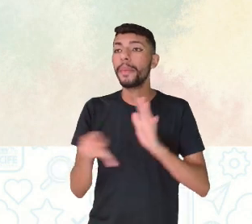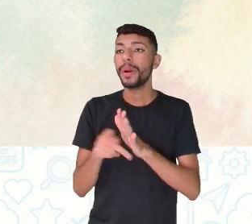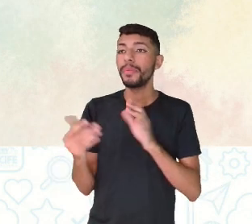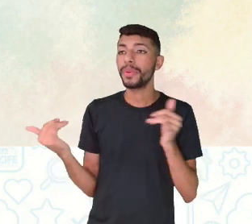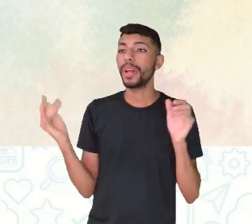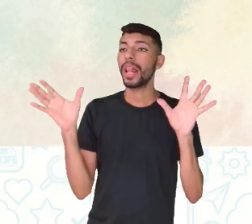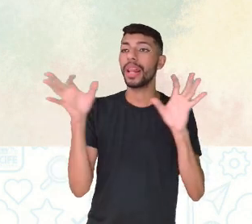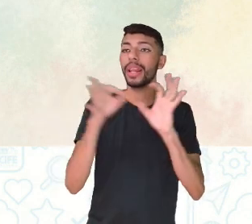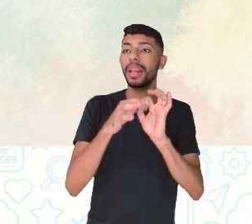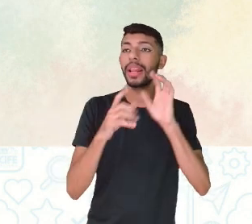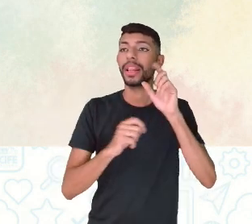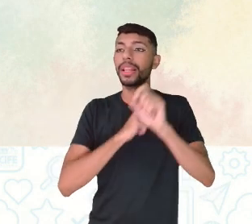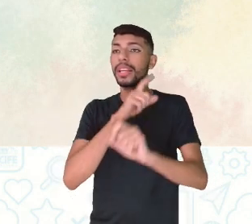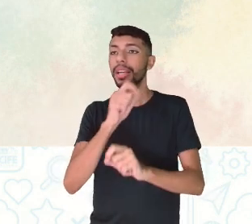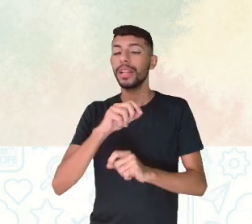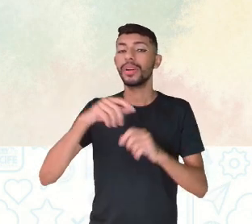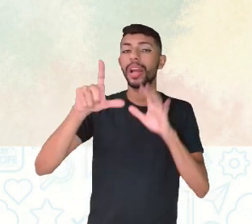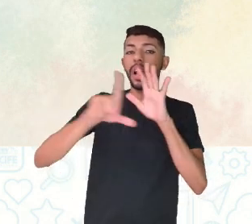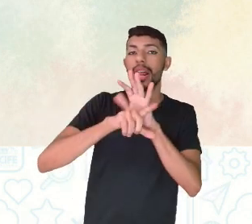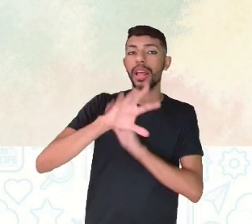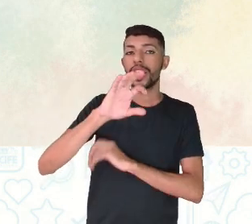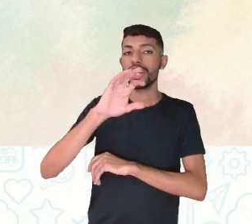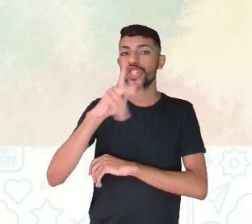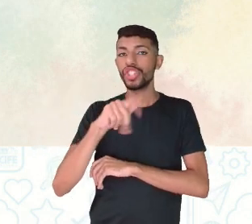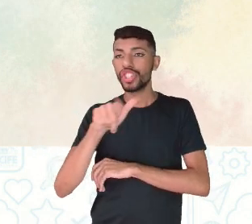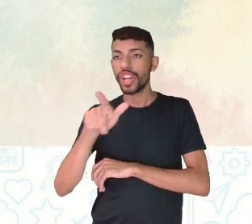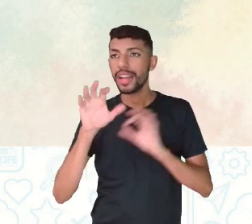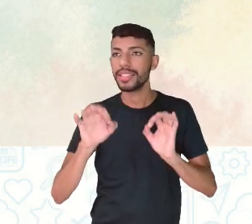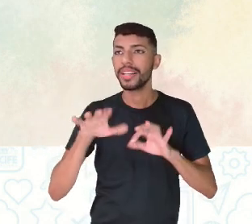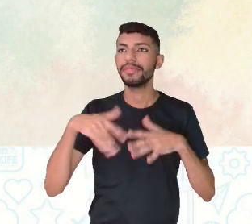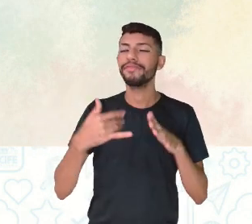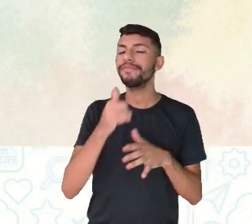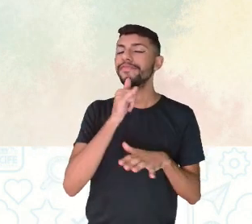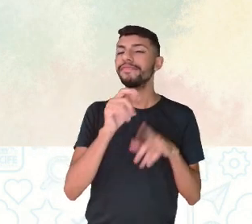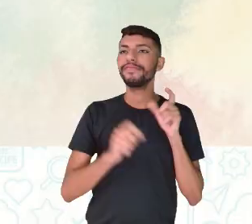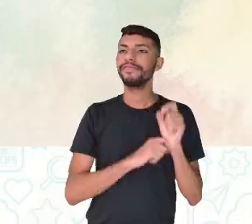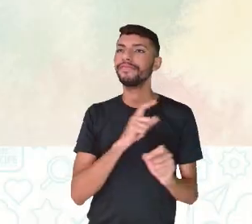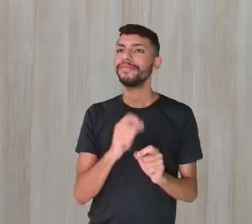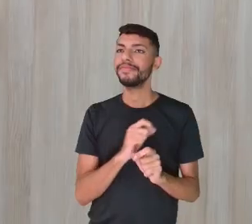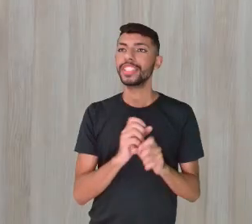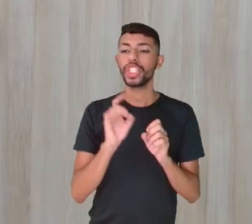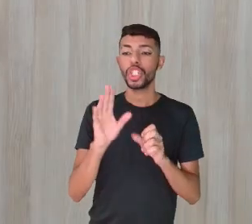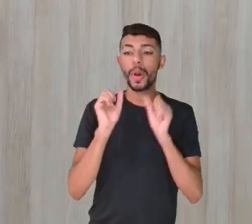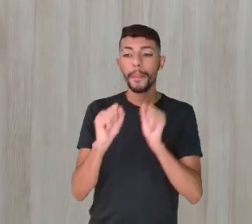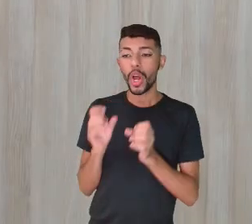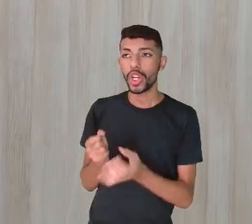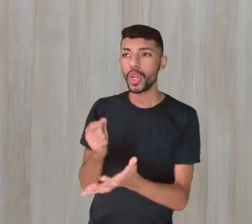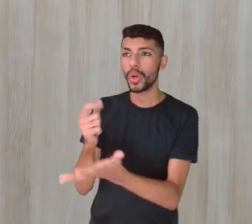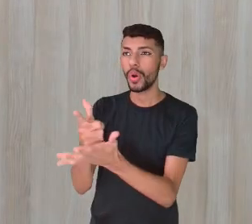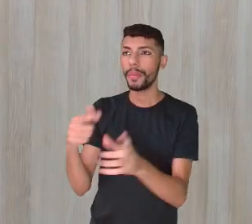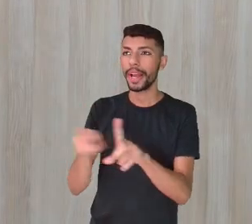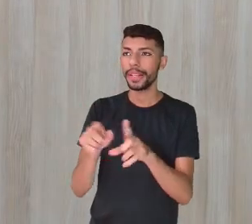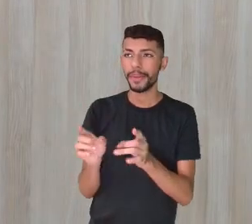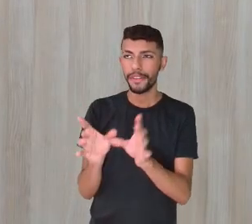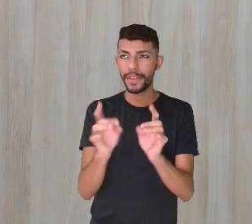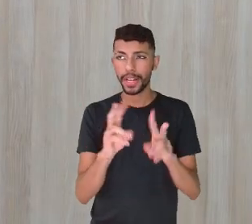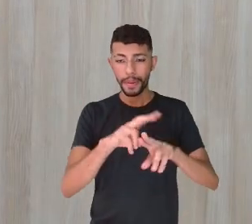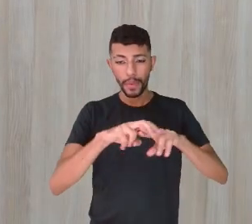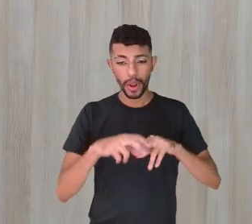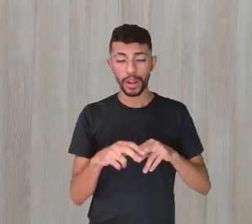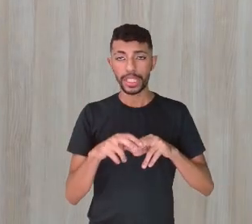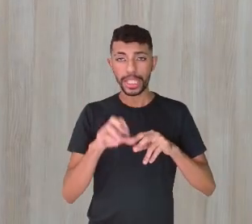lei do chá. Por exemplo, as colônias inglesas só podiam comprar e vender por intermédio de Londres.